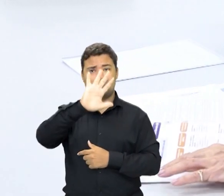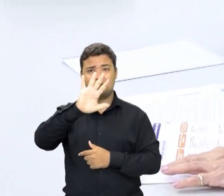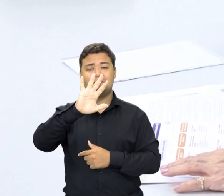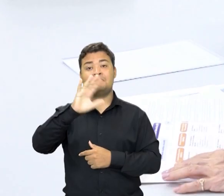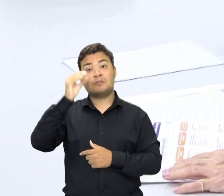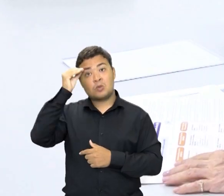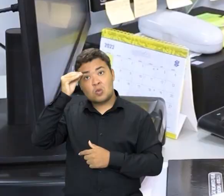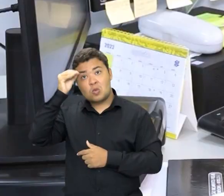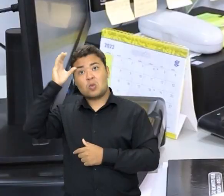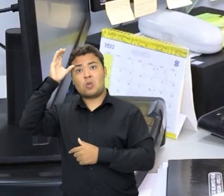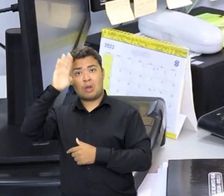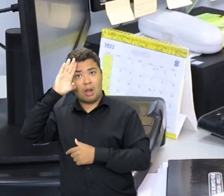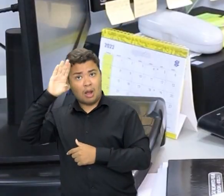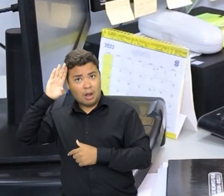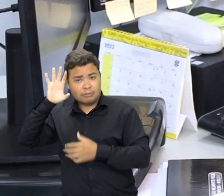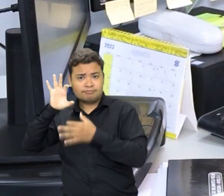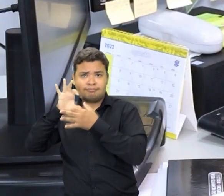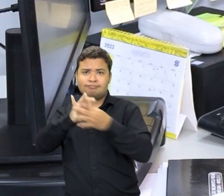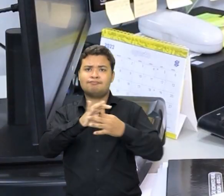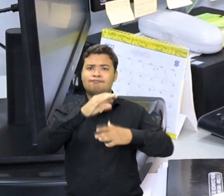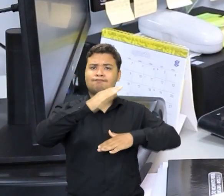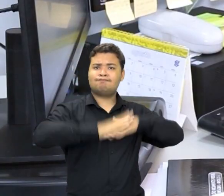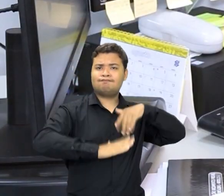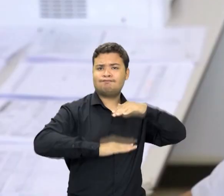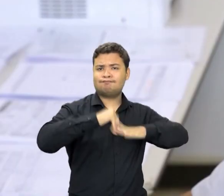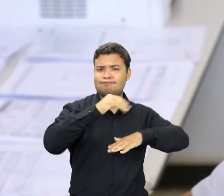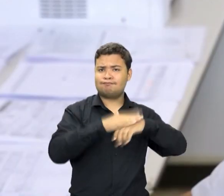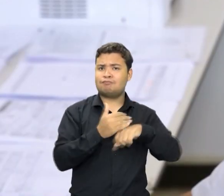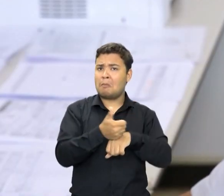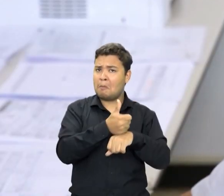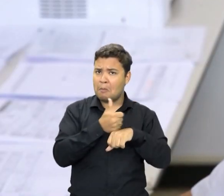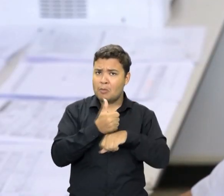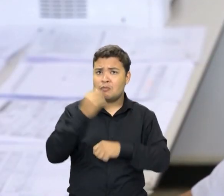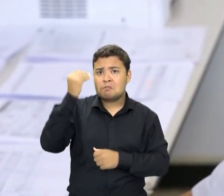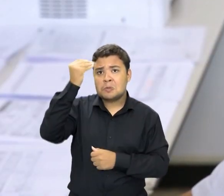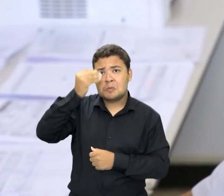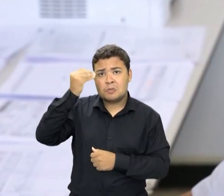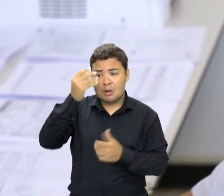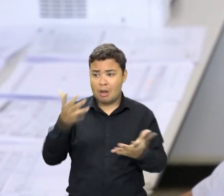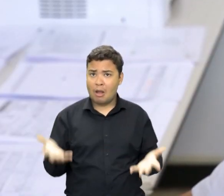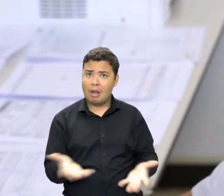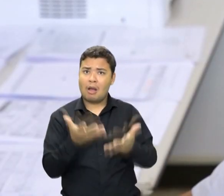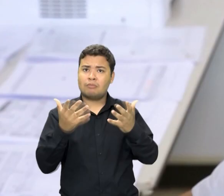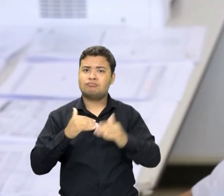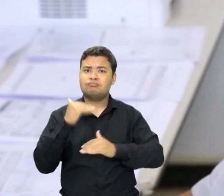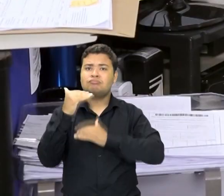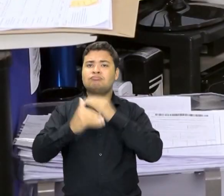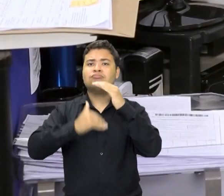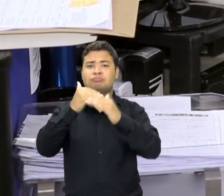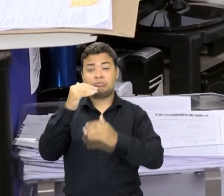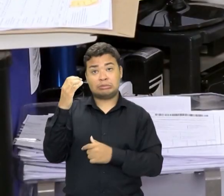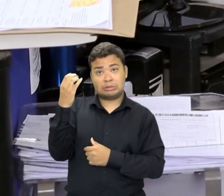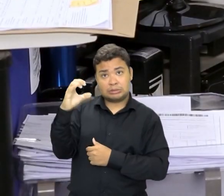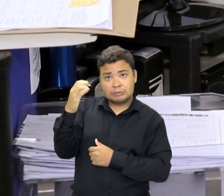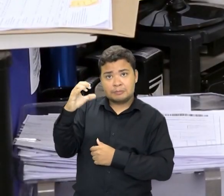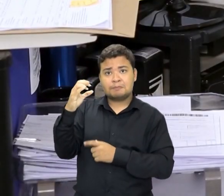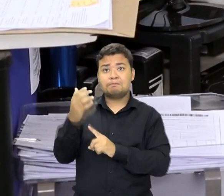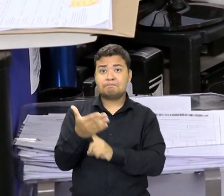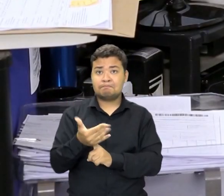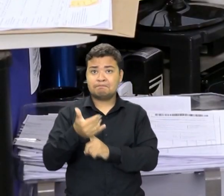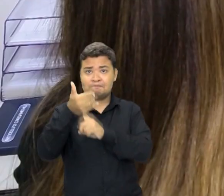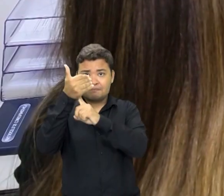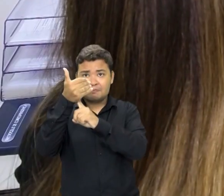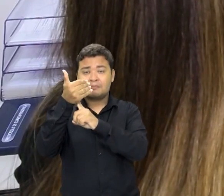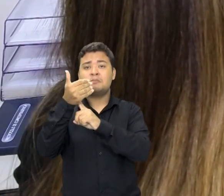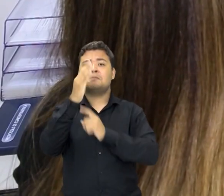tecnológicas nacionais, conectando o conhecimento acadêmico à experiência profissional para a promoção do desenvolvimento científico